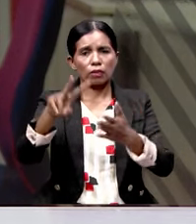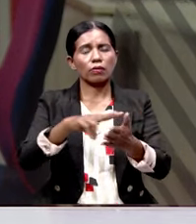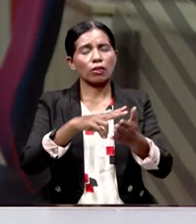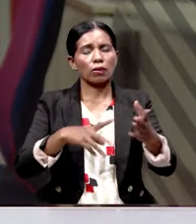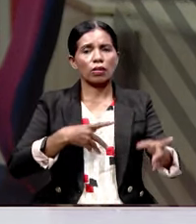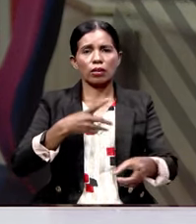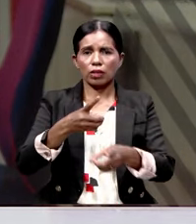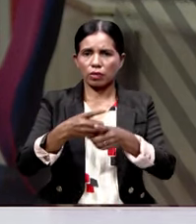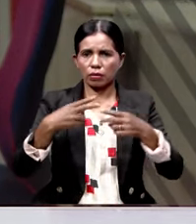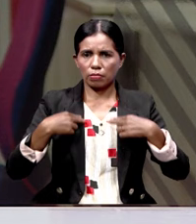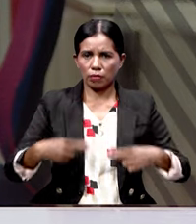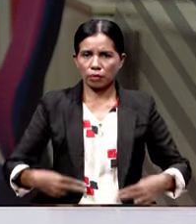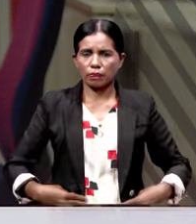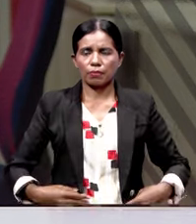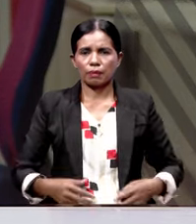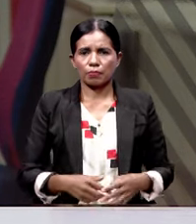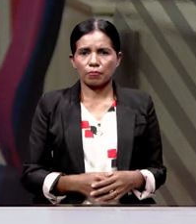humanos.